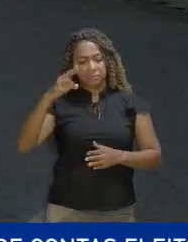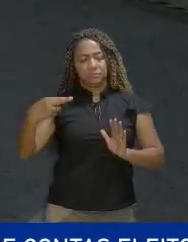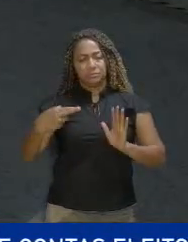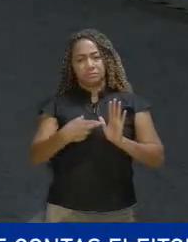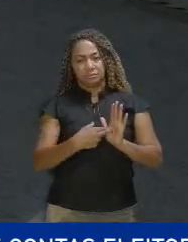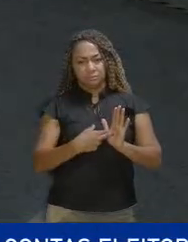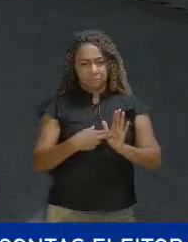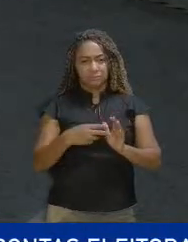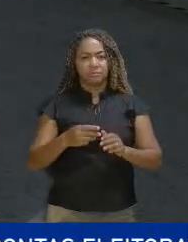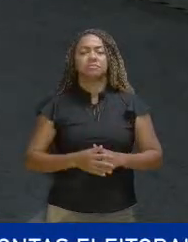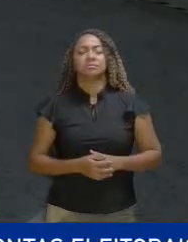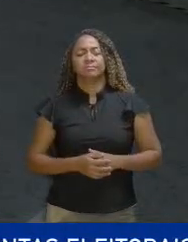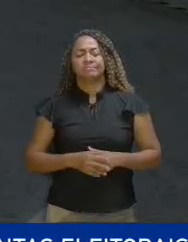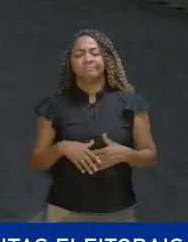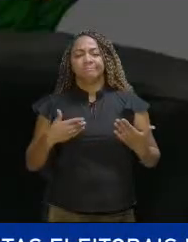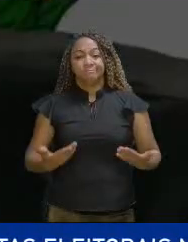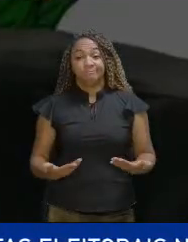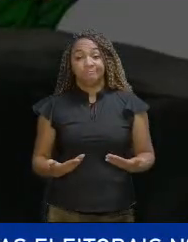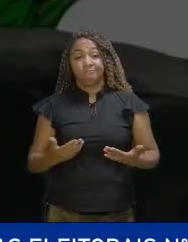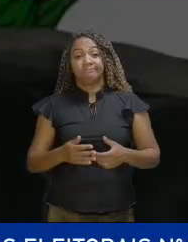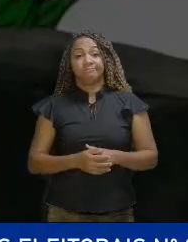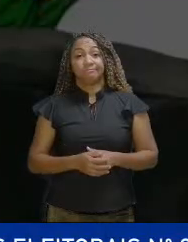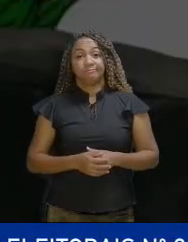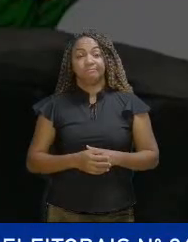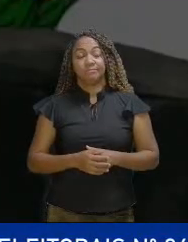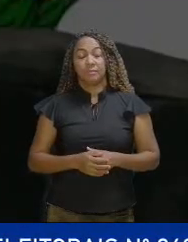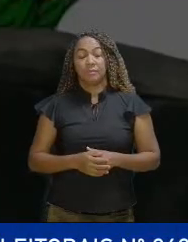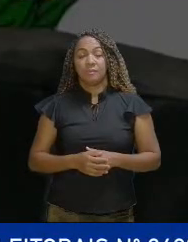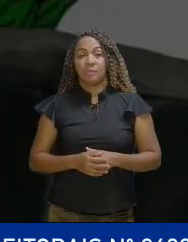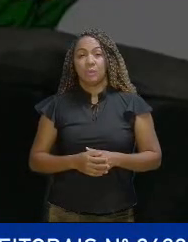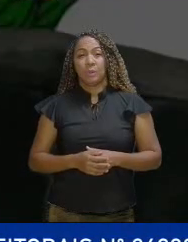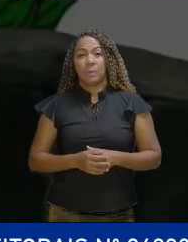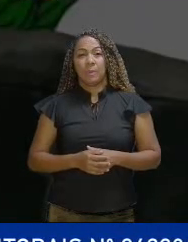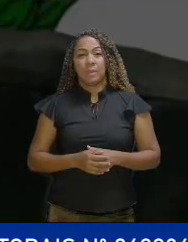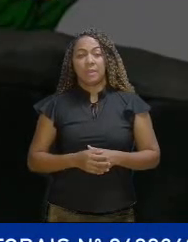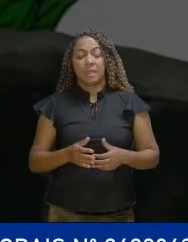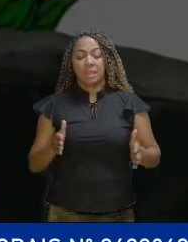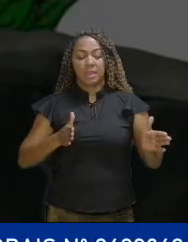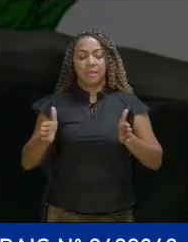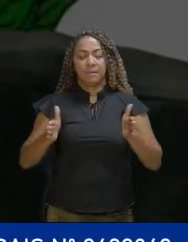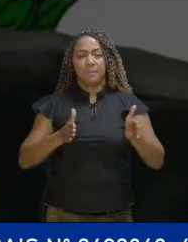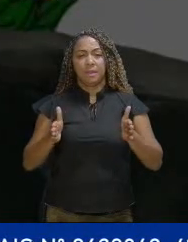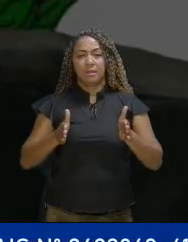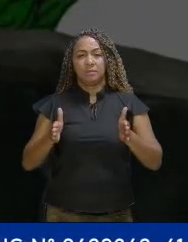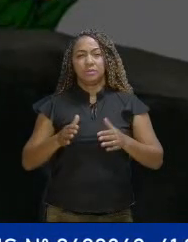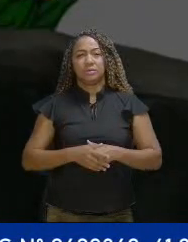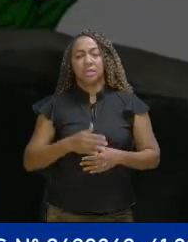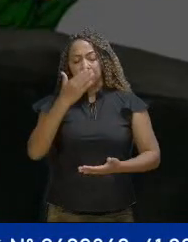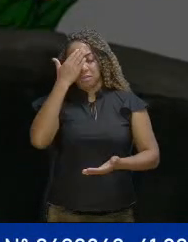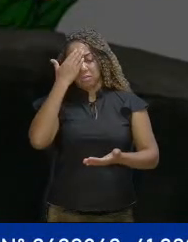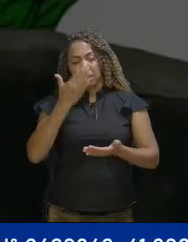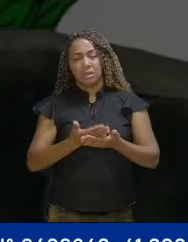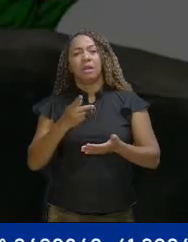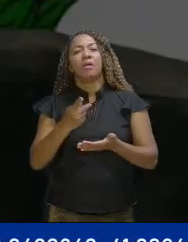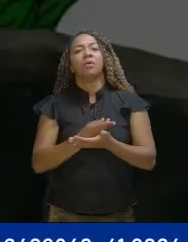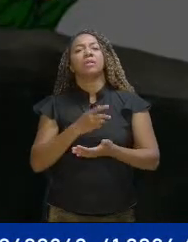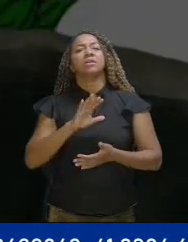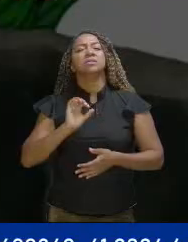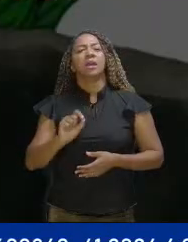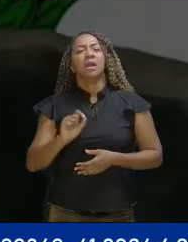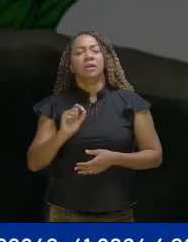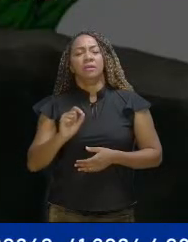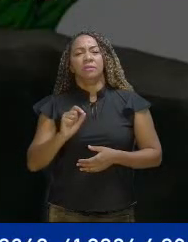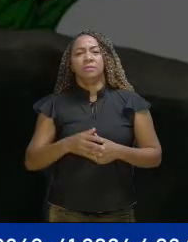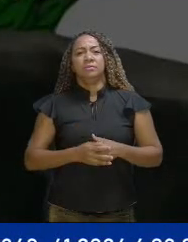relator. Então, essa questão aqui da tela, intempestividade, o juiz eu creio Souza. que tenha sido mais ou menos o que